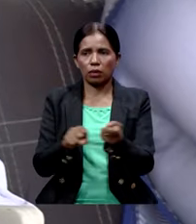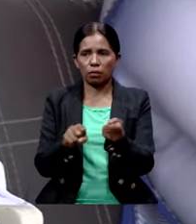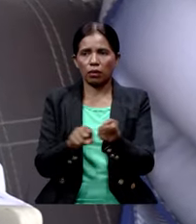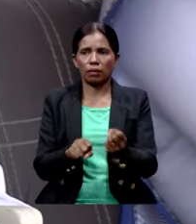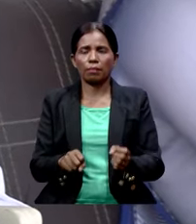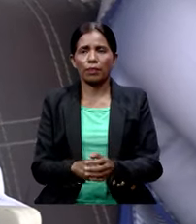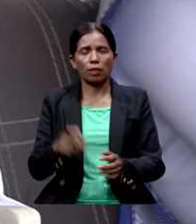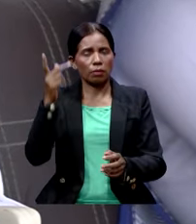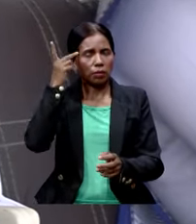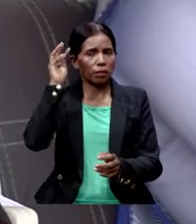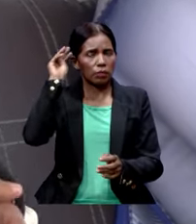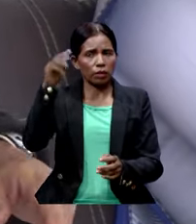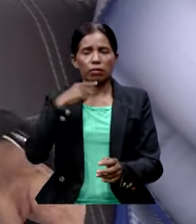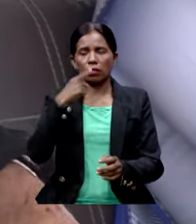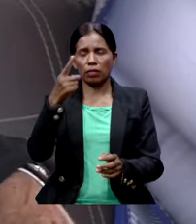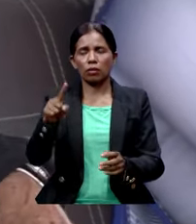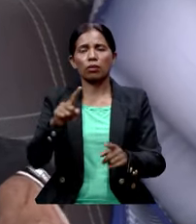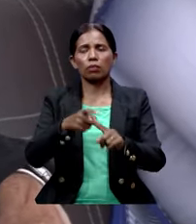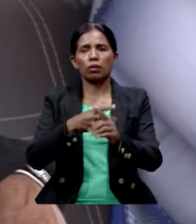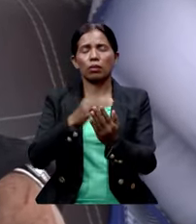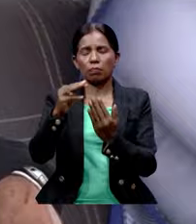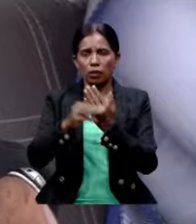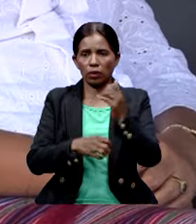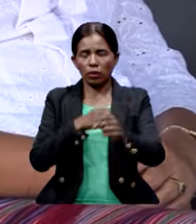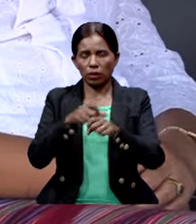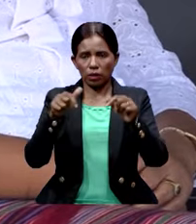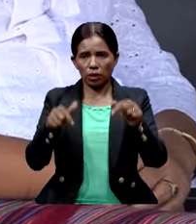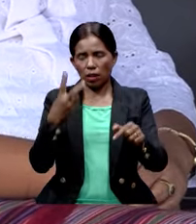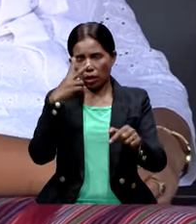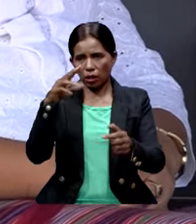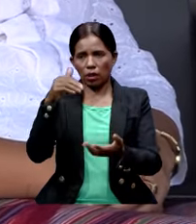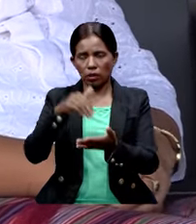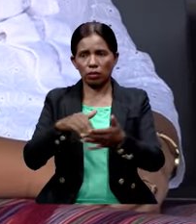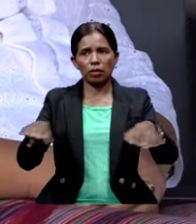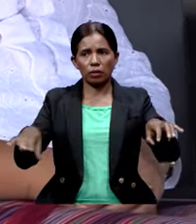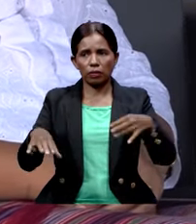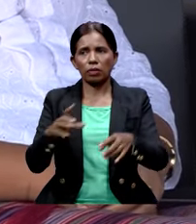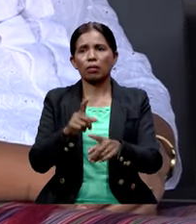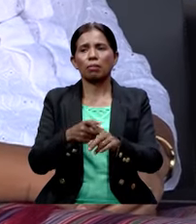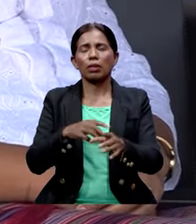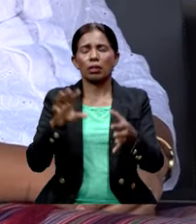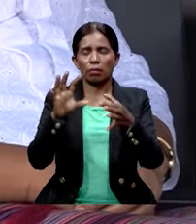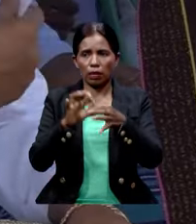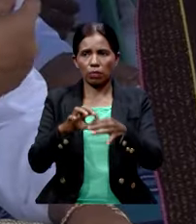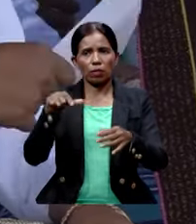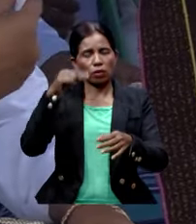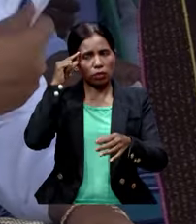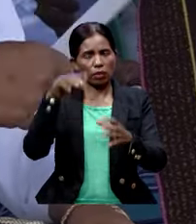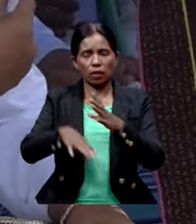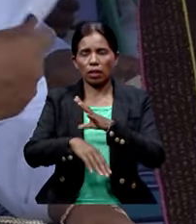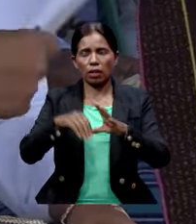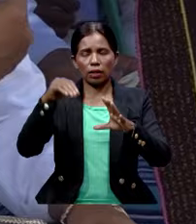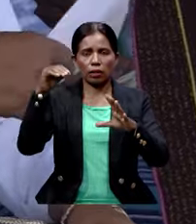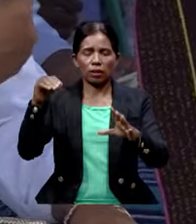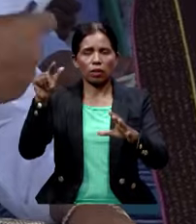Laisne, primeiro-ministro Ateten, a Rufulan Março Tinangne, nia se avalia desempenho serviço cada membro do governo, no se Hassai governante